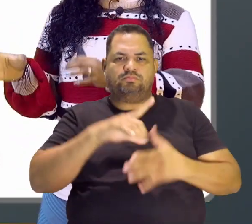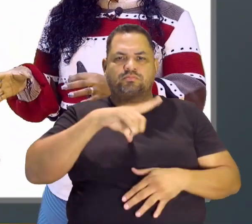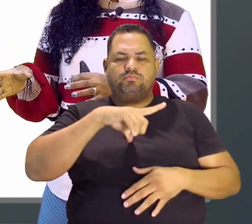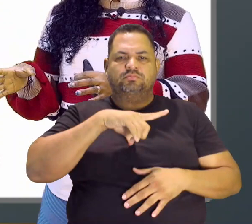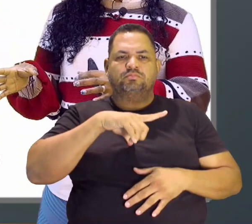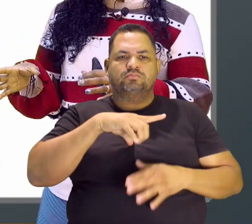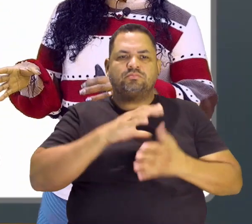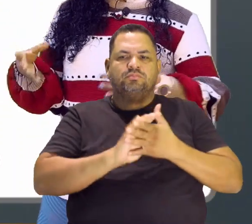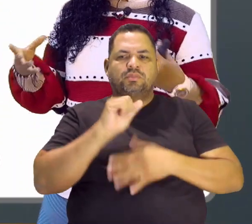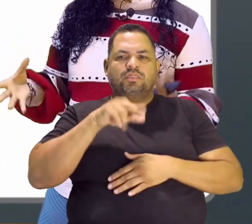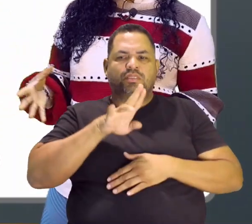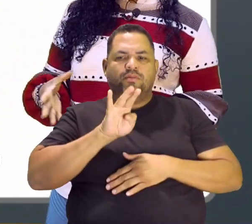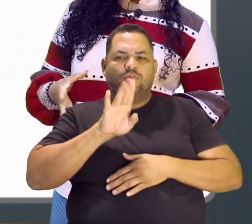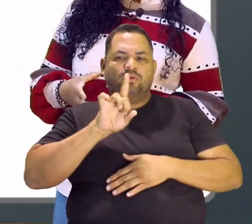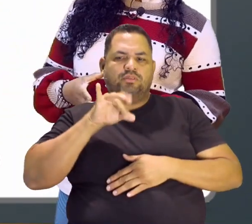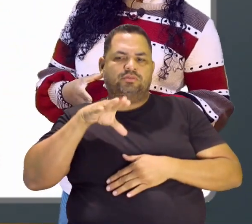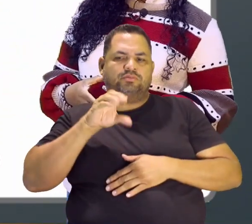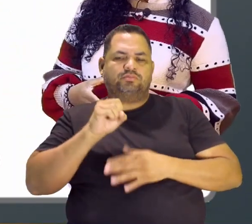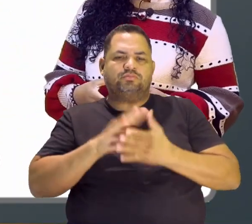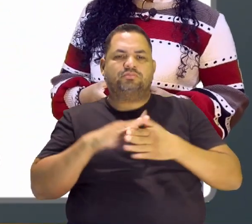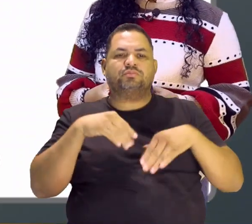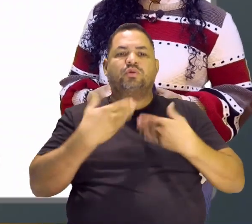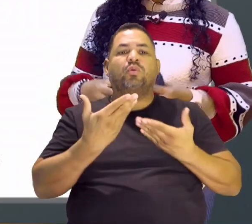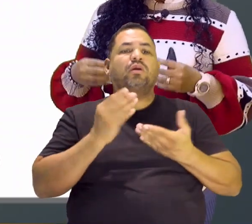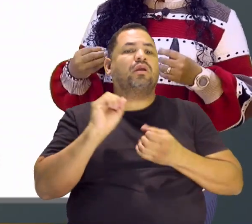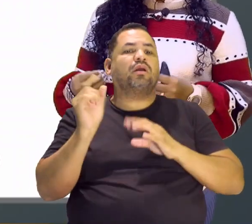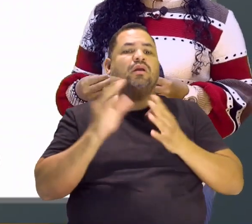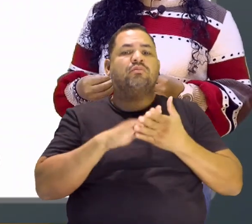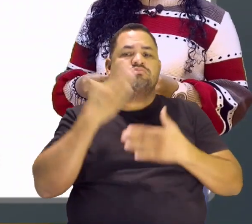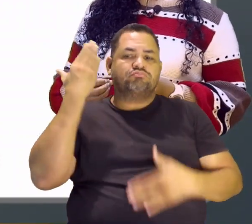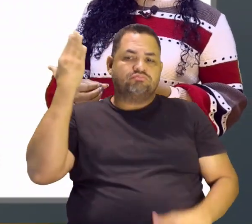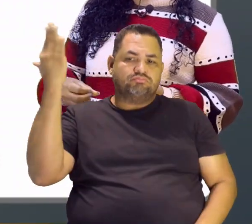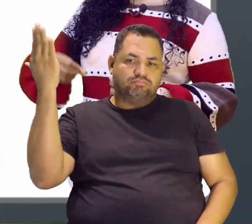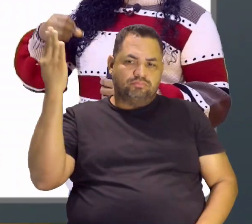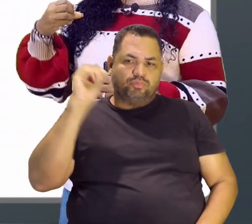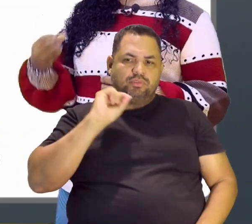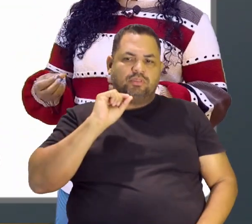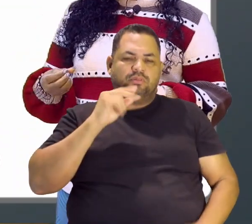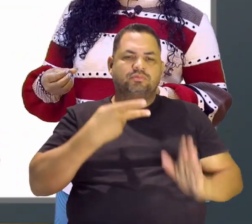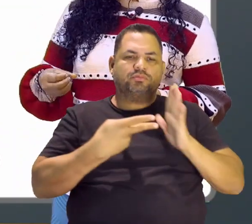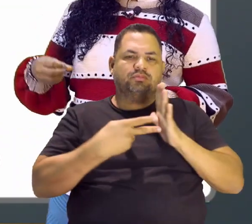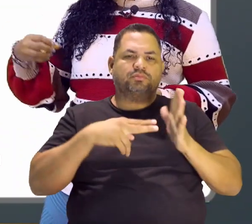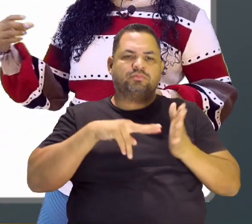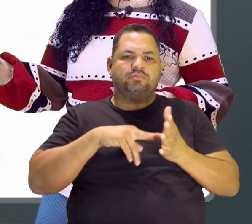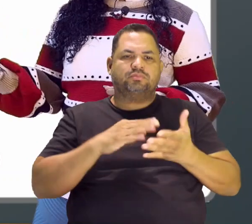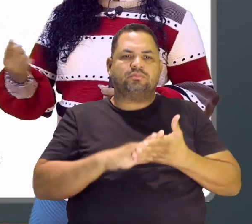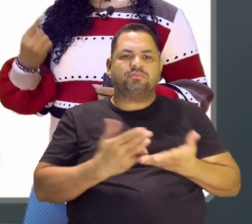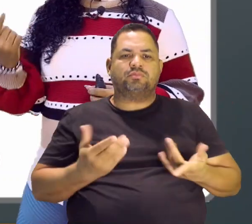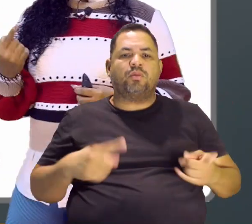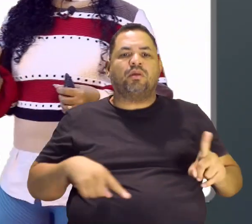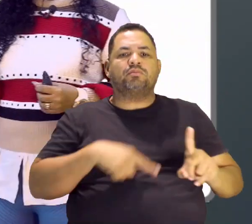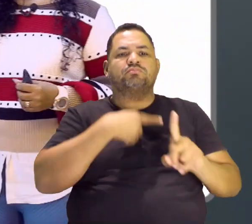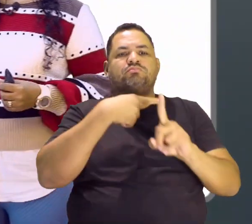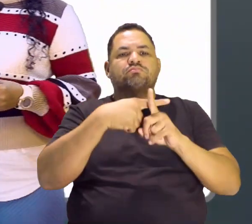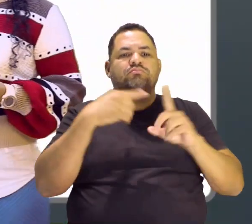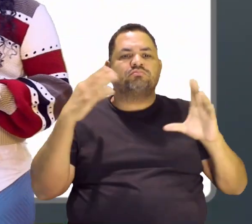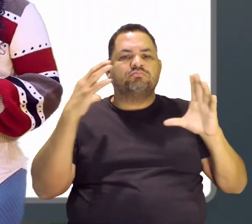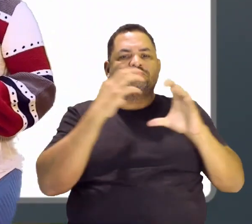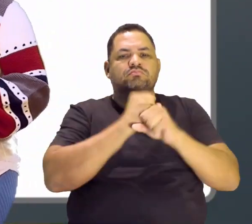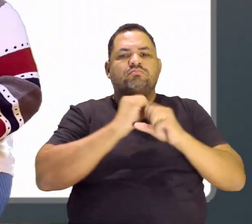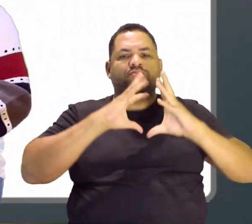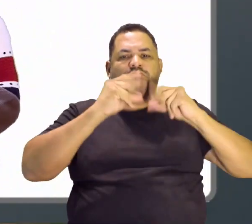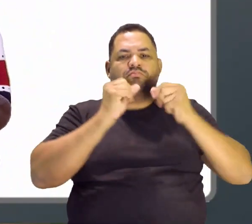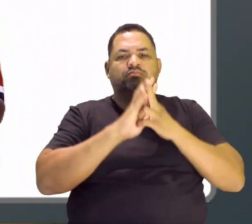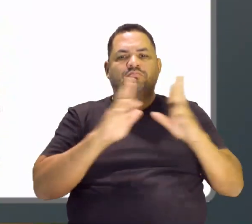o anabolismo. E o que é, prof, esse catabolismo? Então, o catabolismo, ele é o somatório de todas